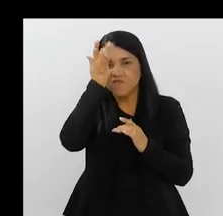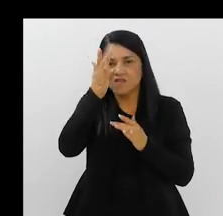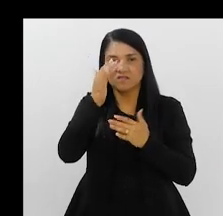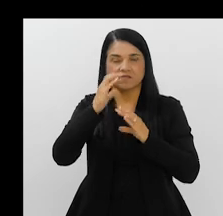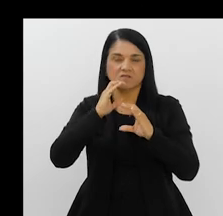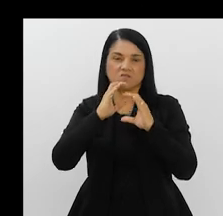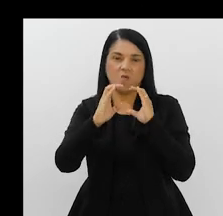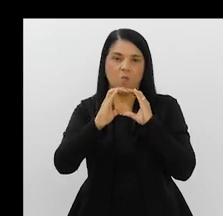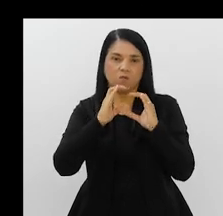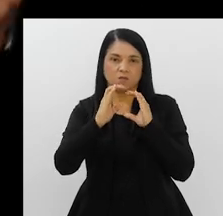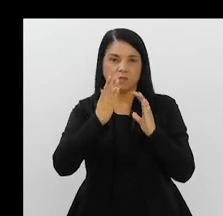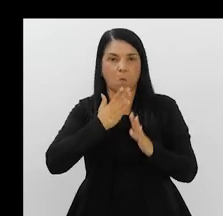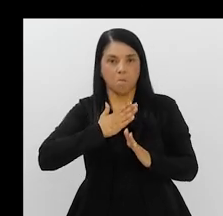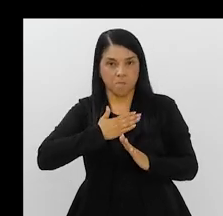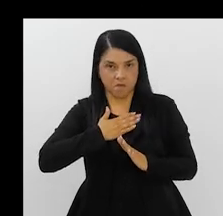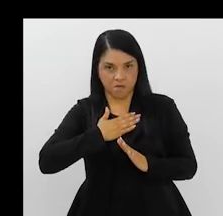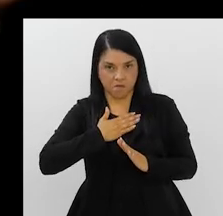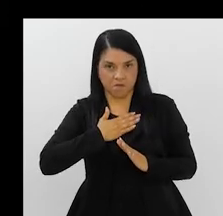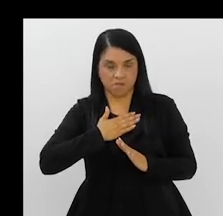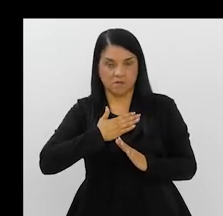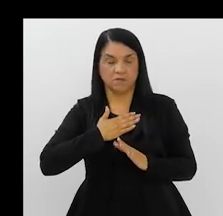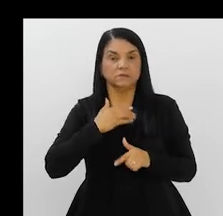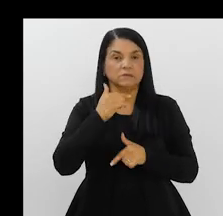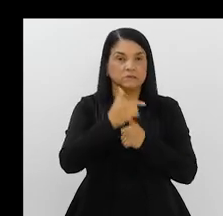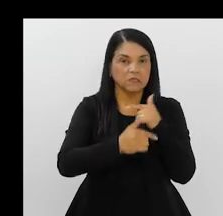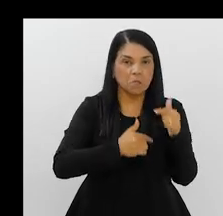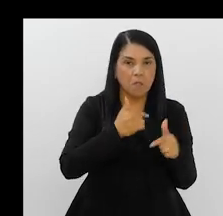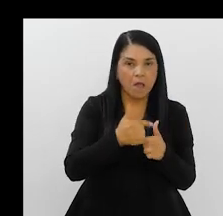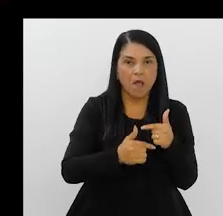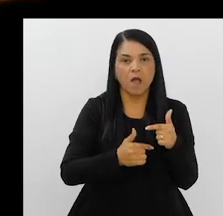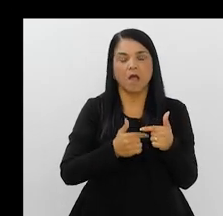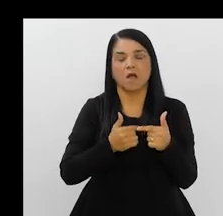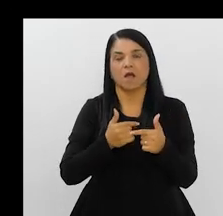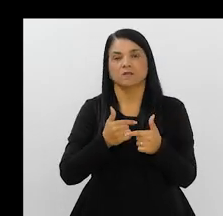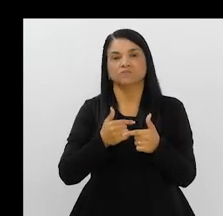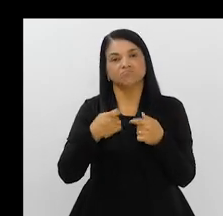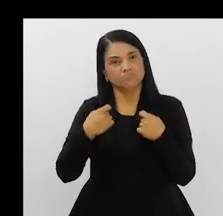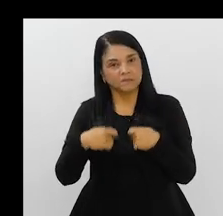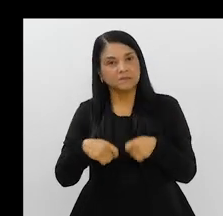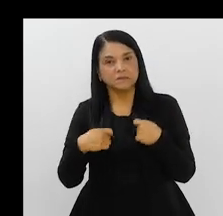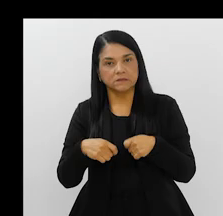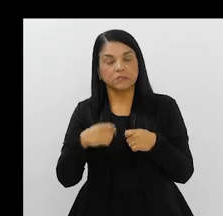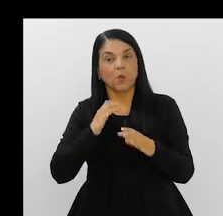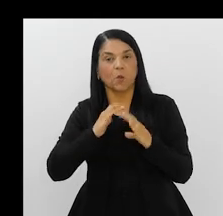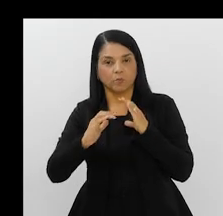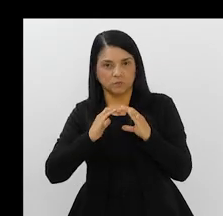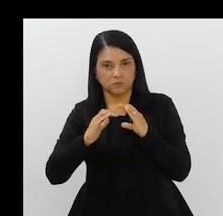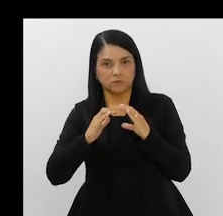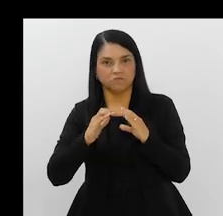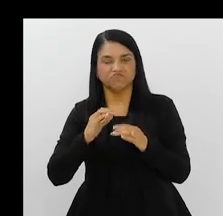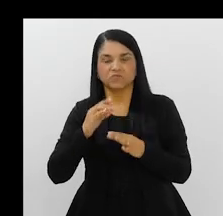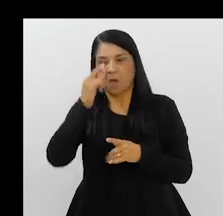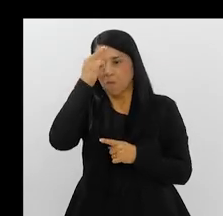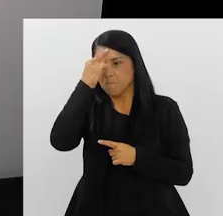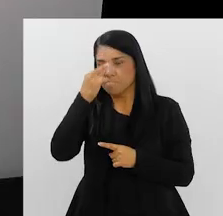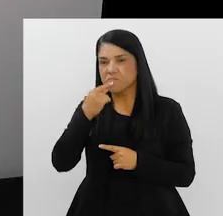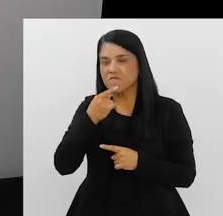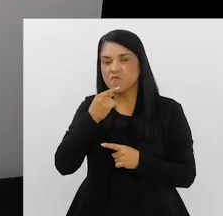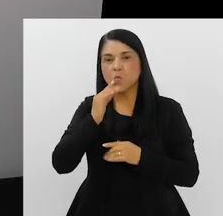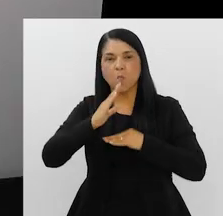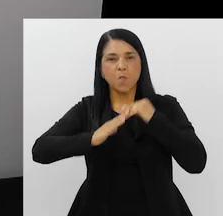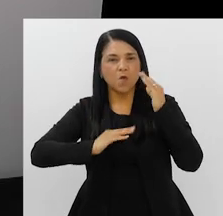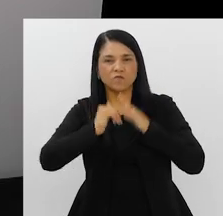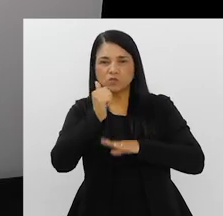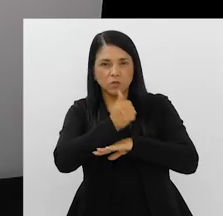ele facilita se comunicar, a tua comunicação, necessário até do trabalho mesmo, né? De você. Mas você não tem nenhum perfil